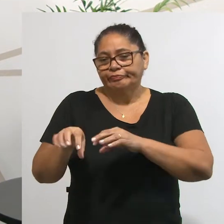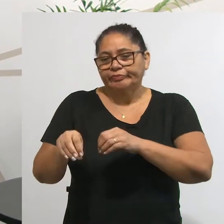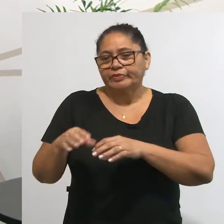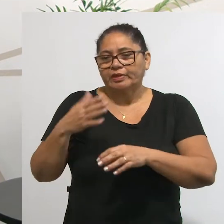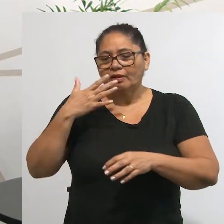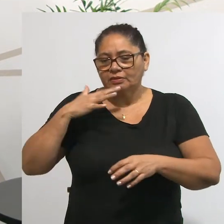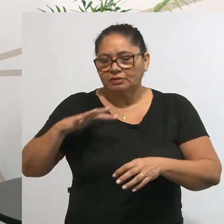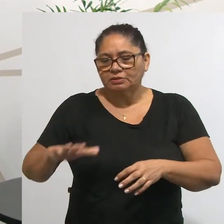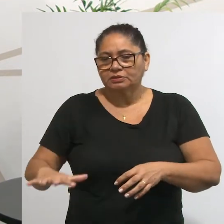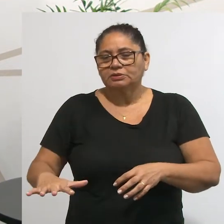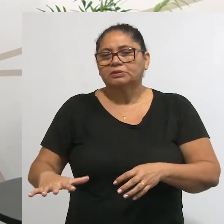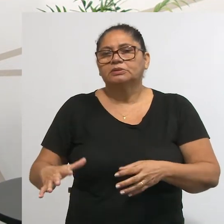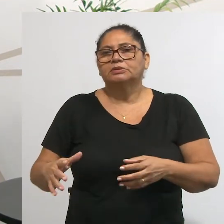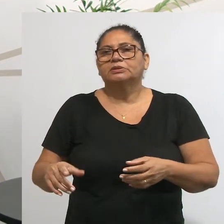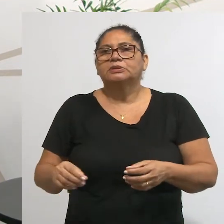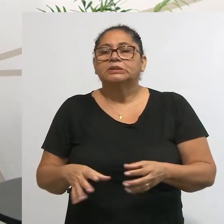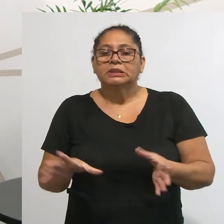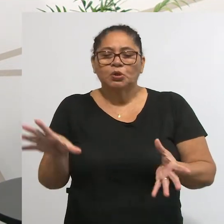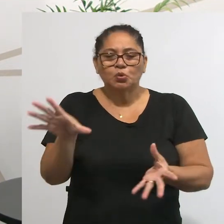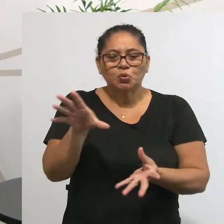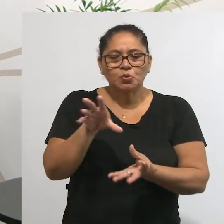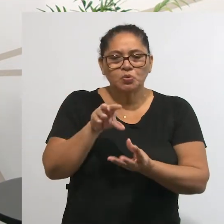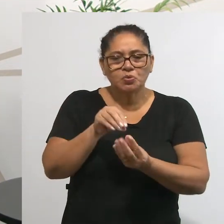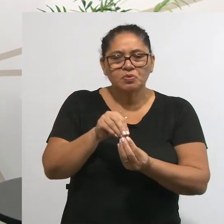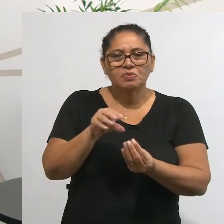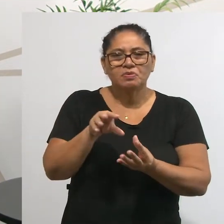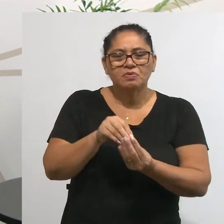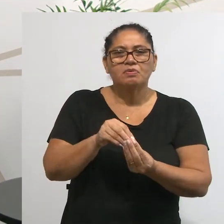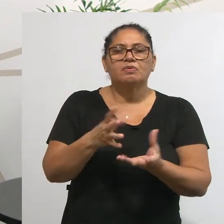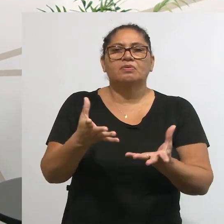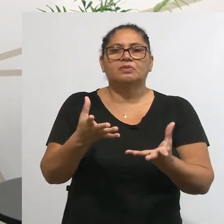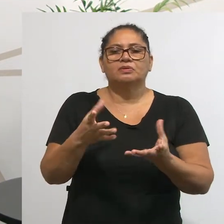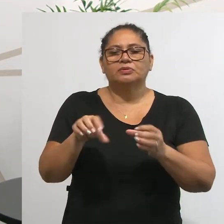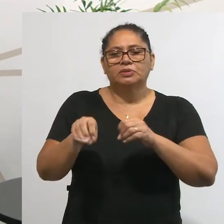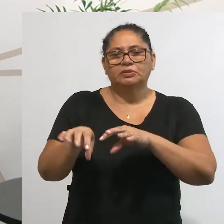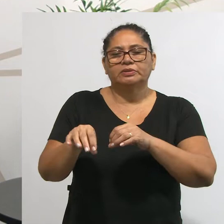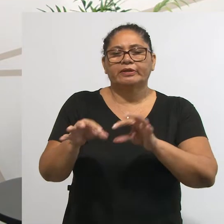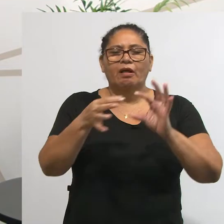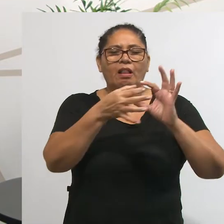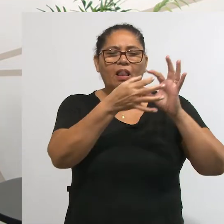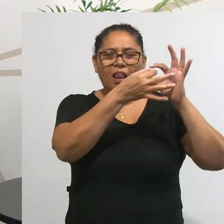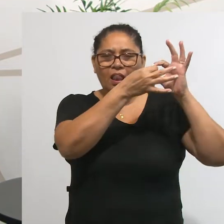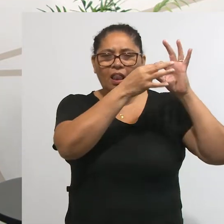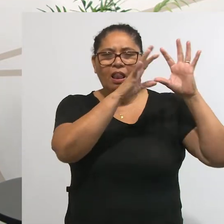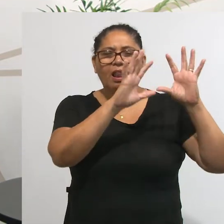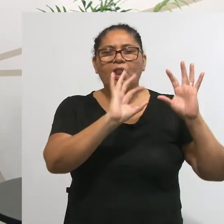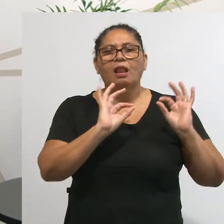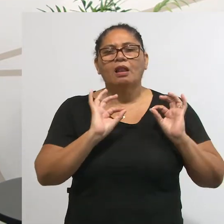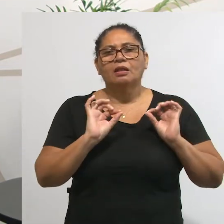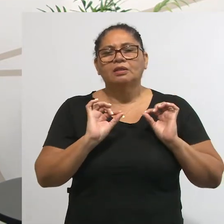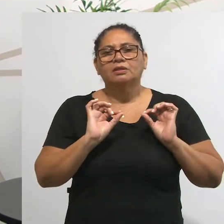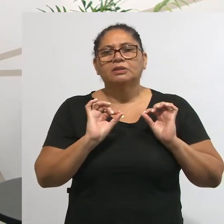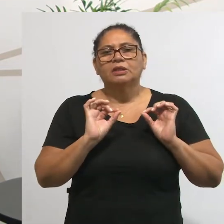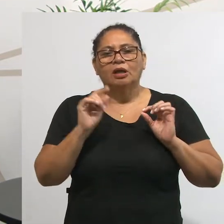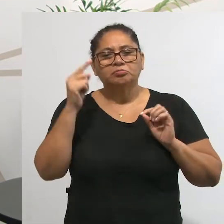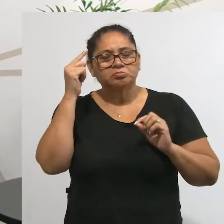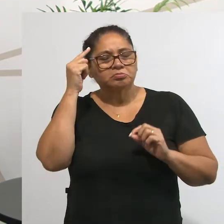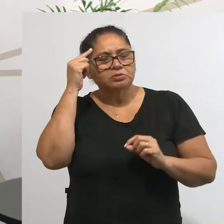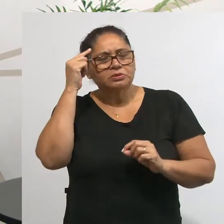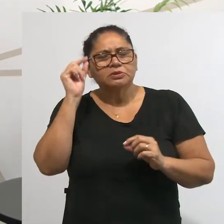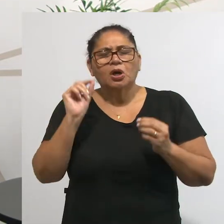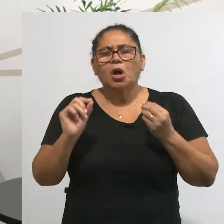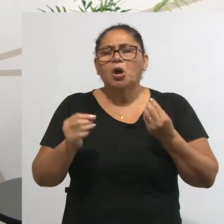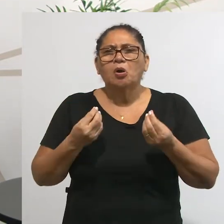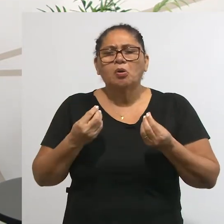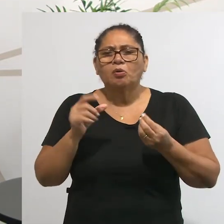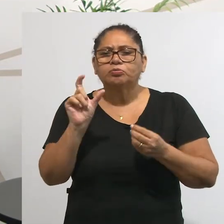alfabetização, para Paulo Freire, resume bem essa concepção da educação libertadora, de